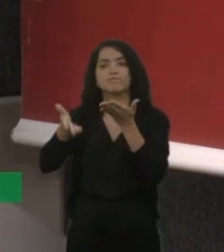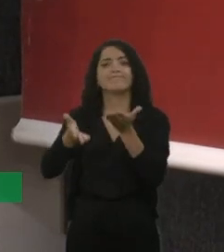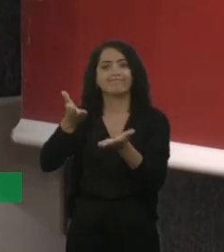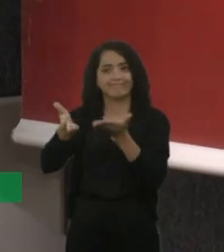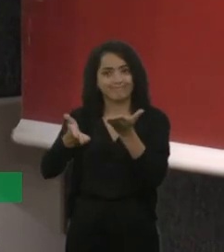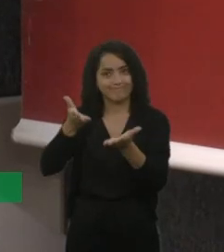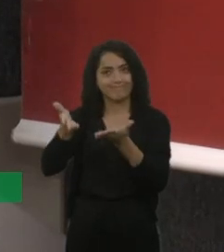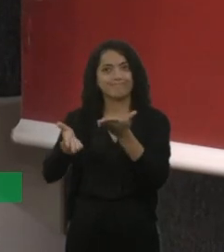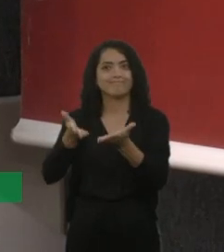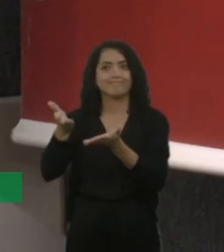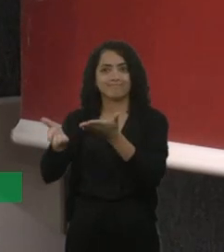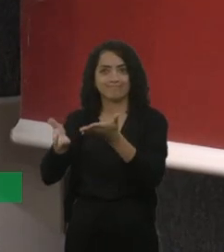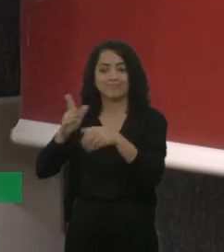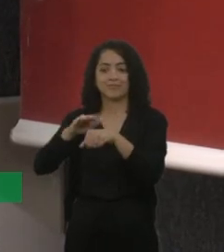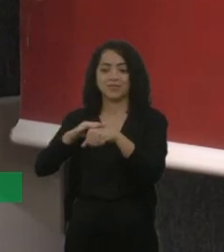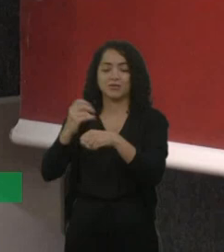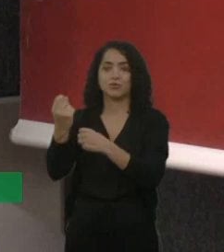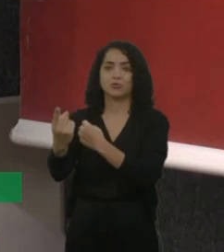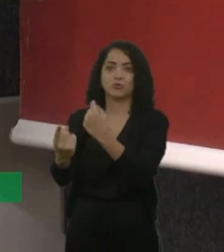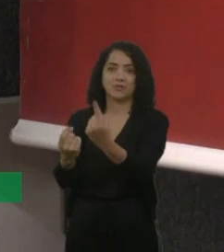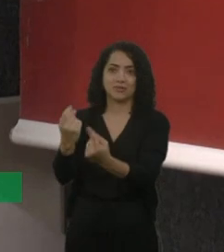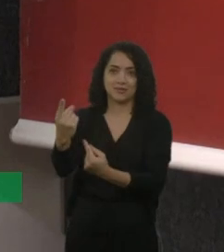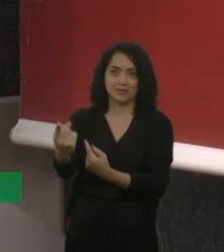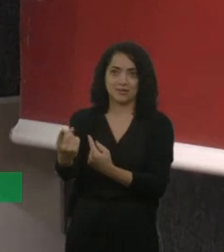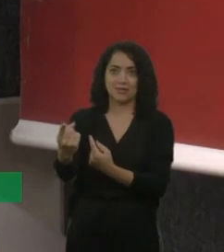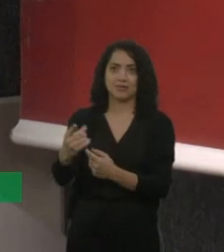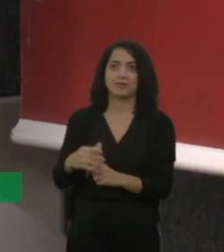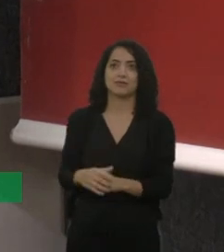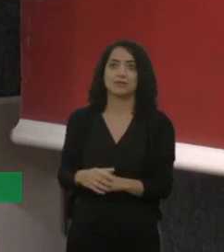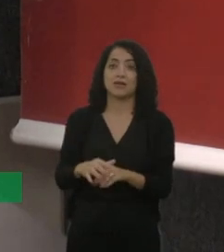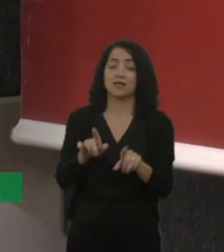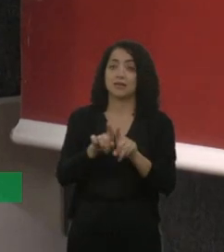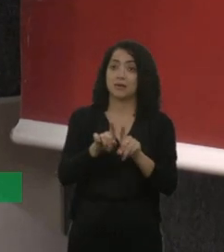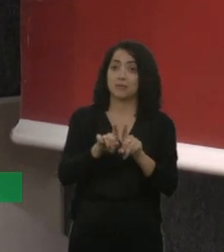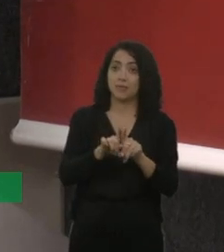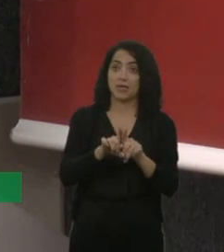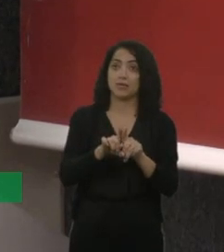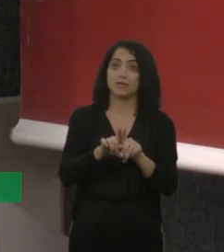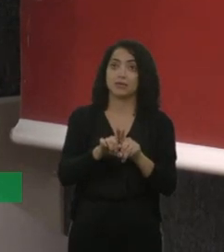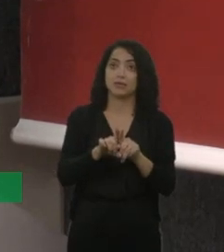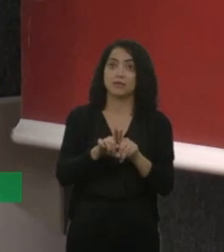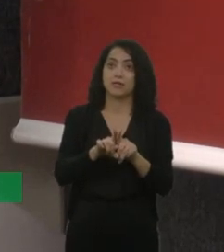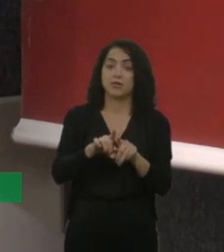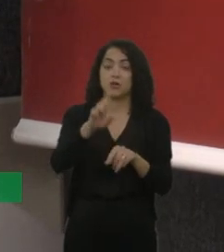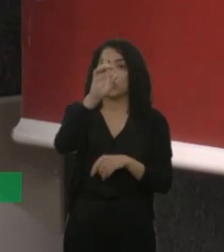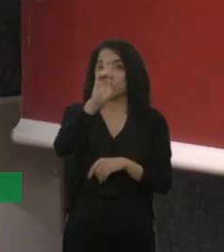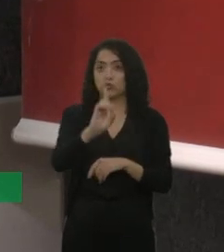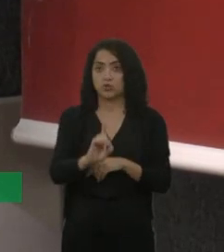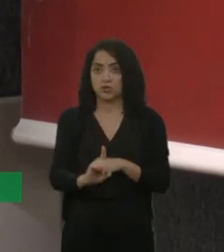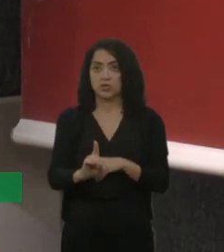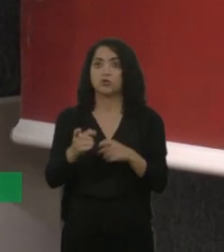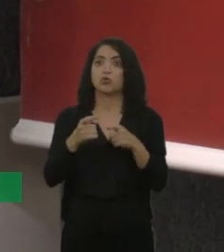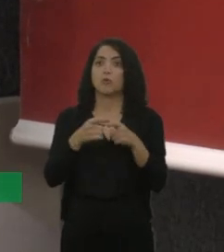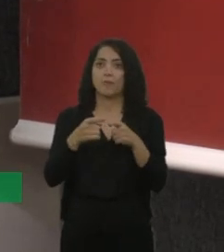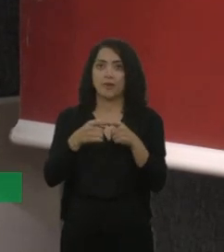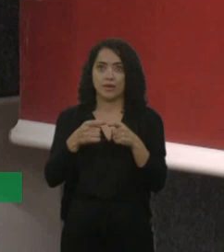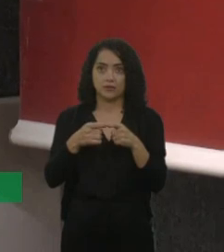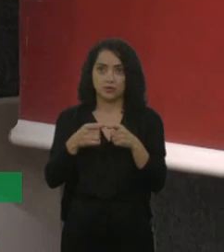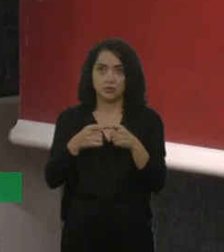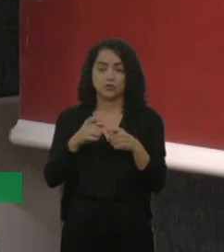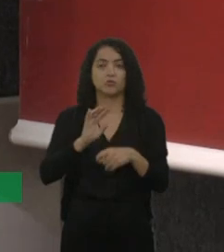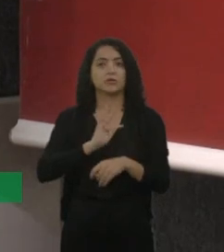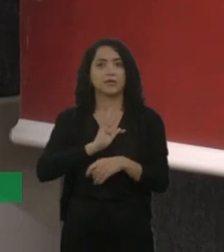raras. Temos aqui também o nosso diretor médico, nosso diretor